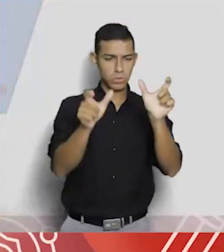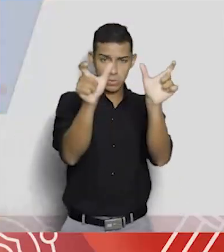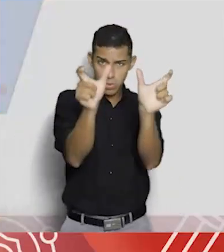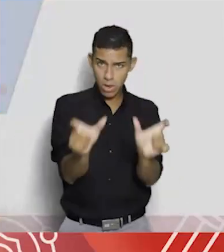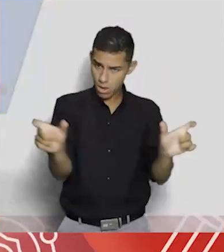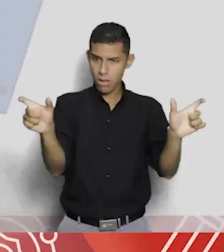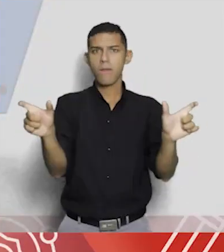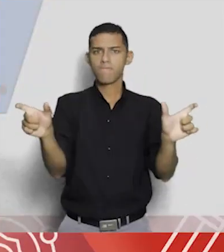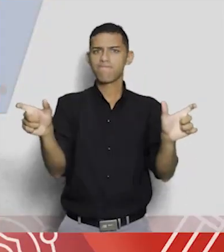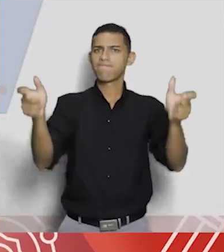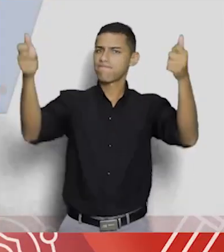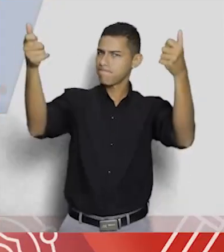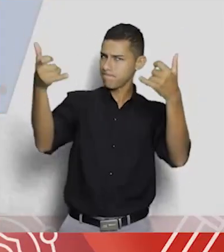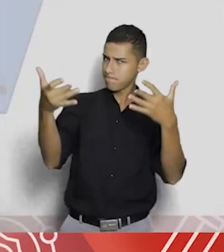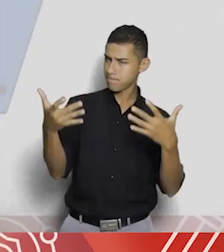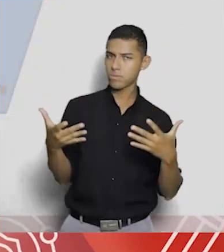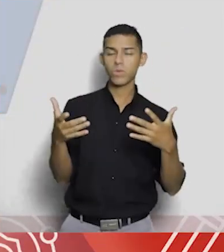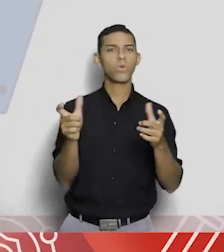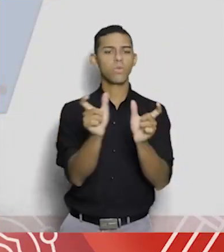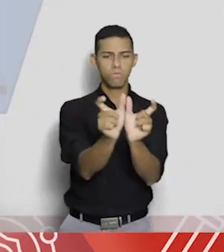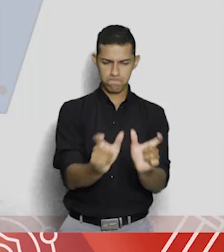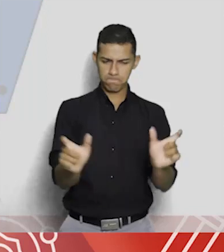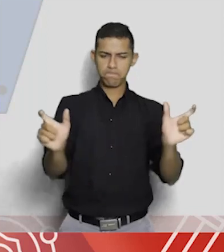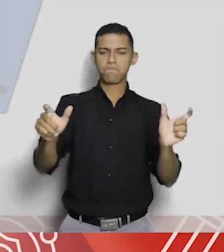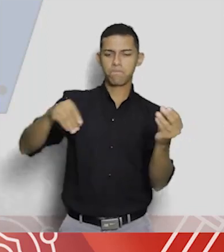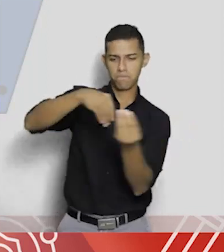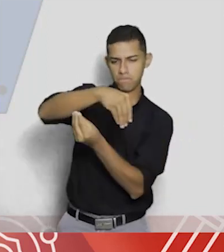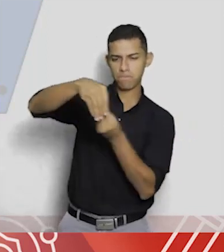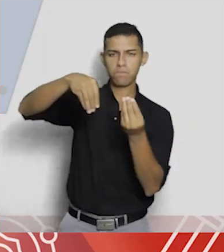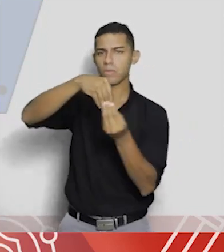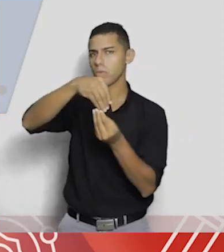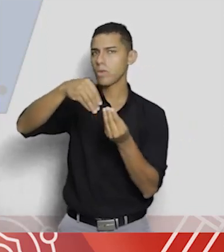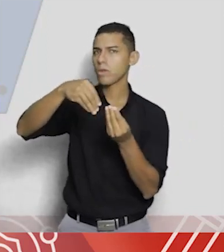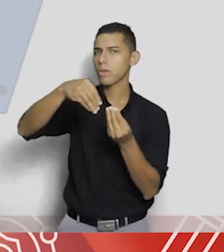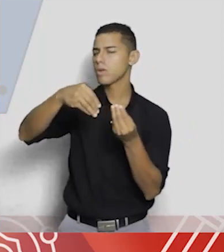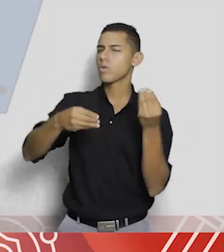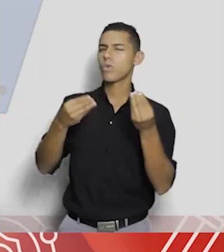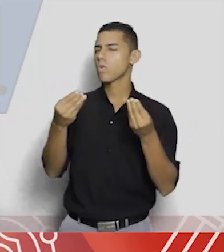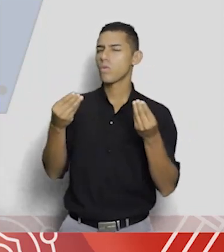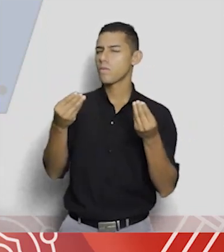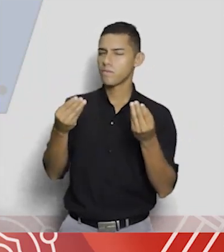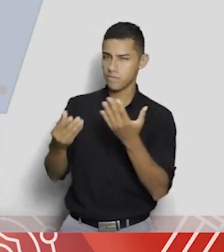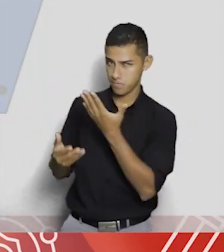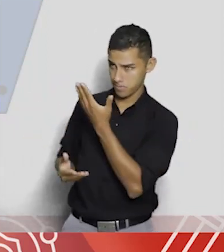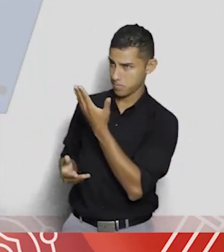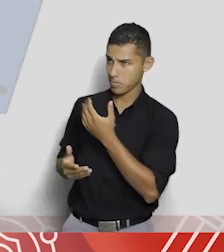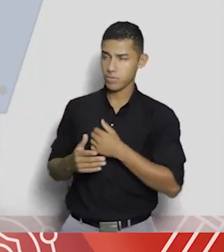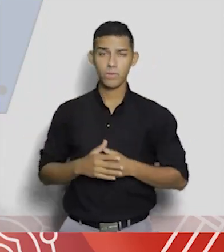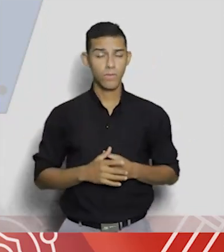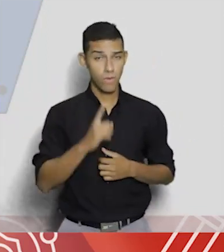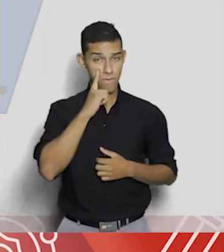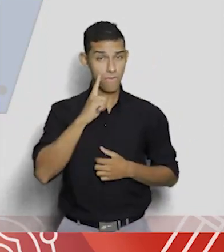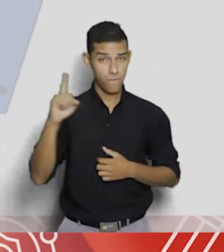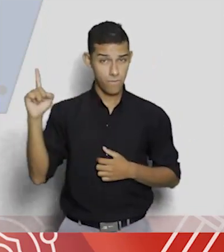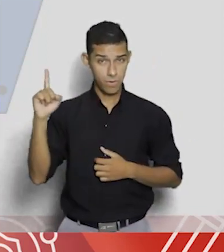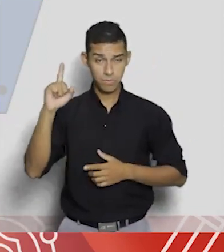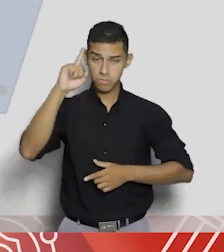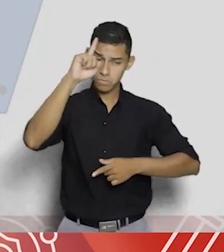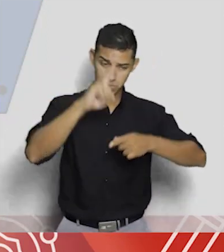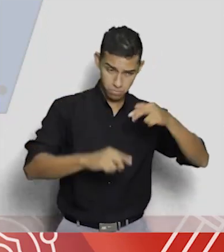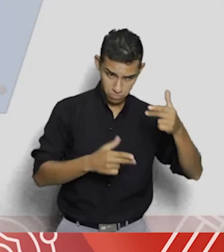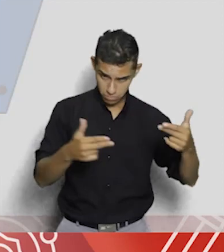esse processo de separação de misturas. Olha só, entre os materiais mais usados no nosso dia a